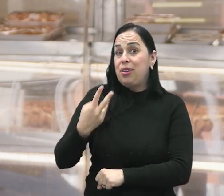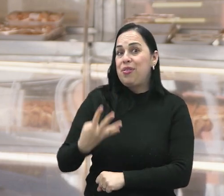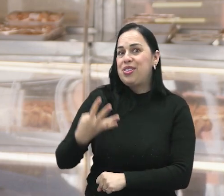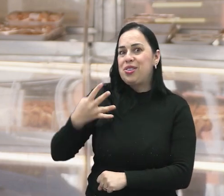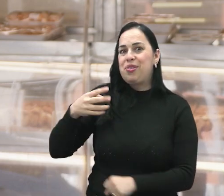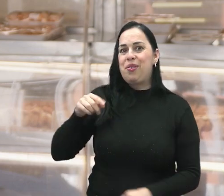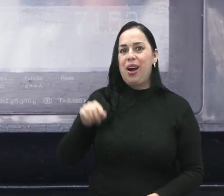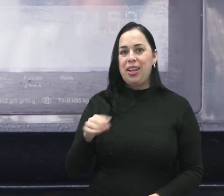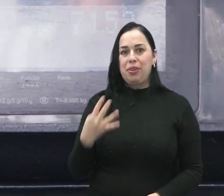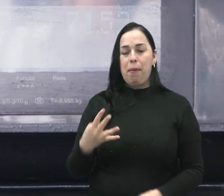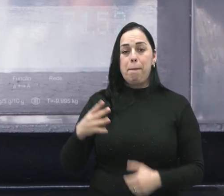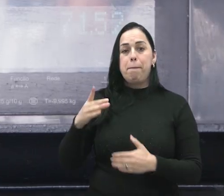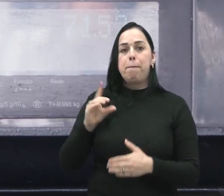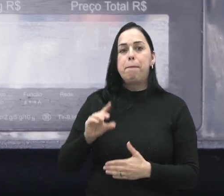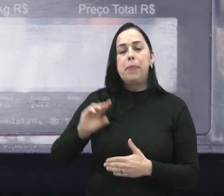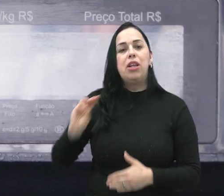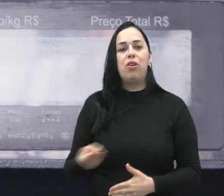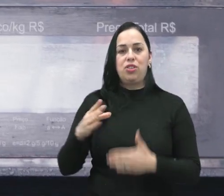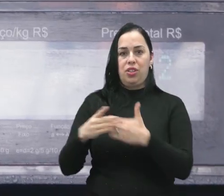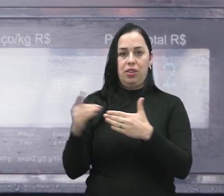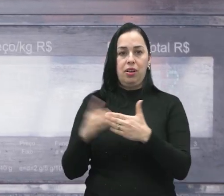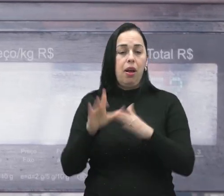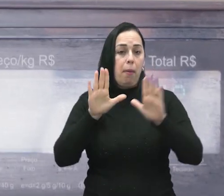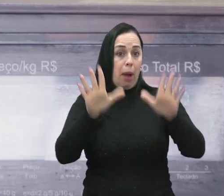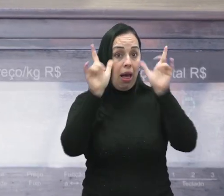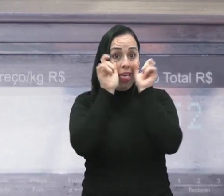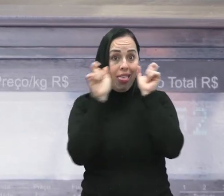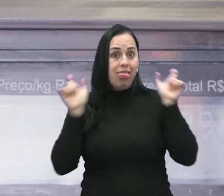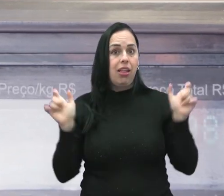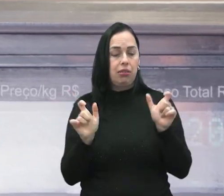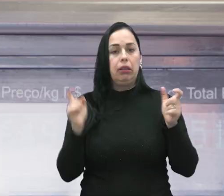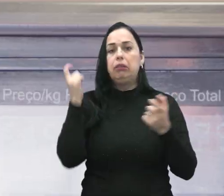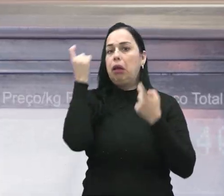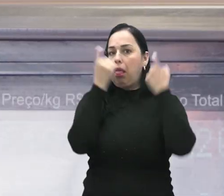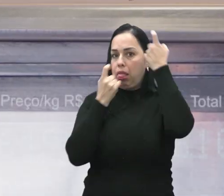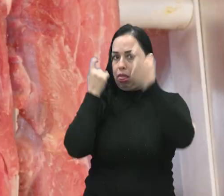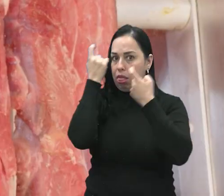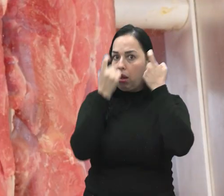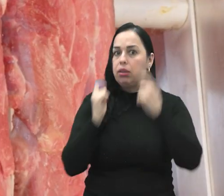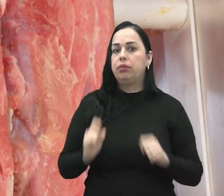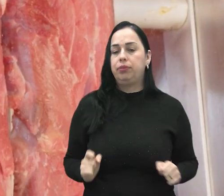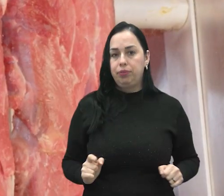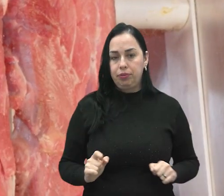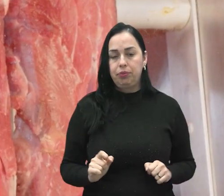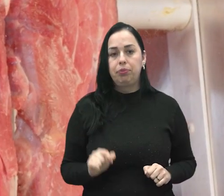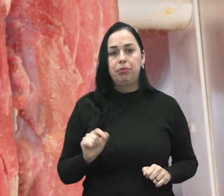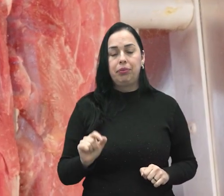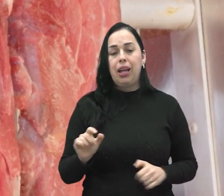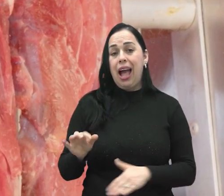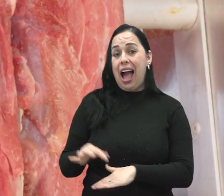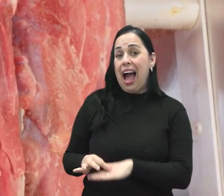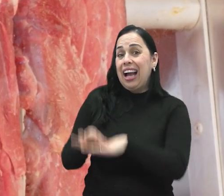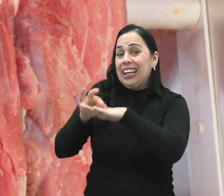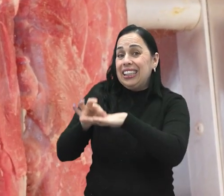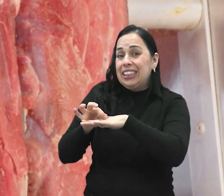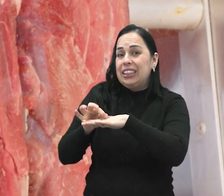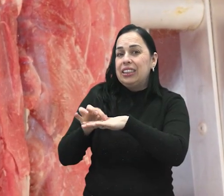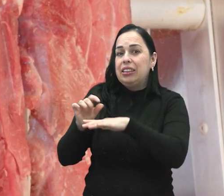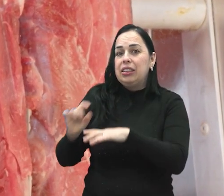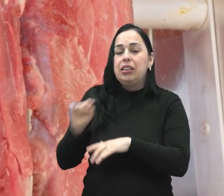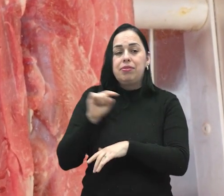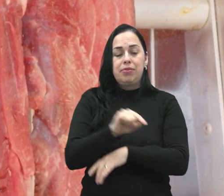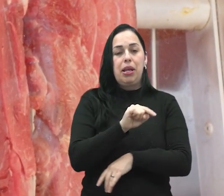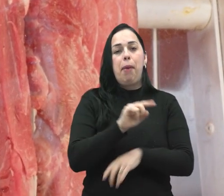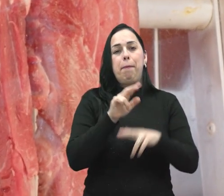milhões. Mas um fator acendeu um alerta e preocupa o setor. A carne bovina é um dos alvos